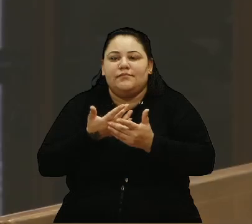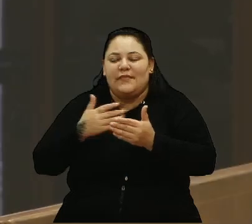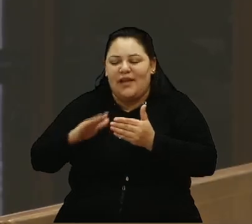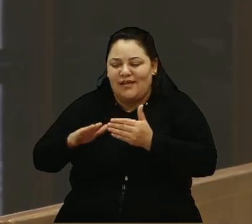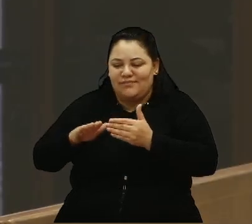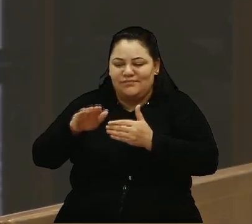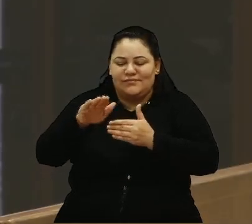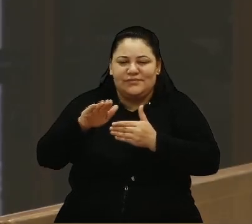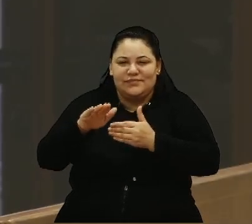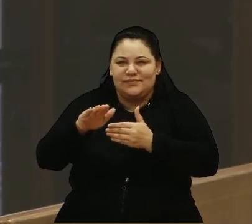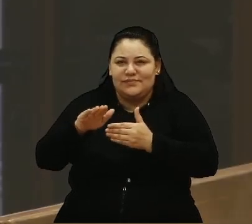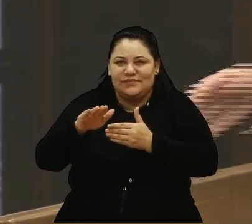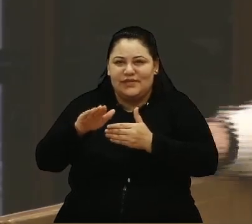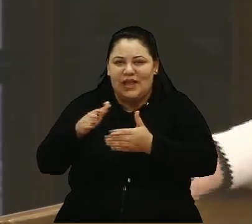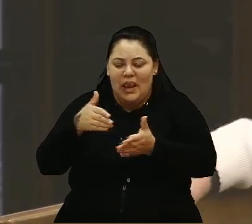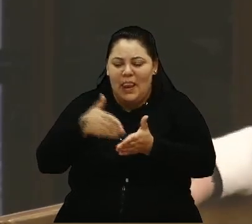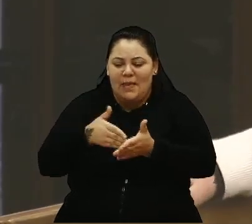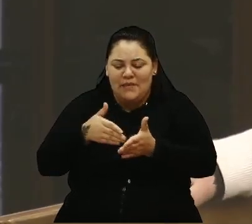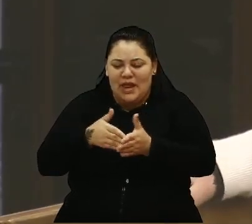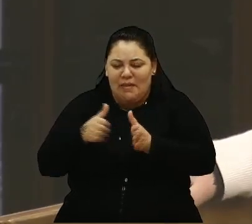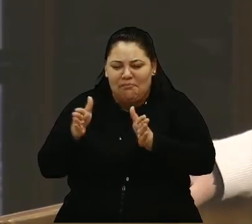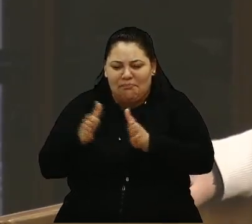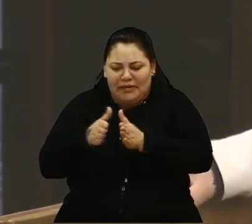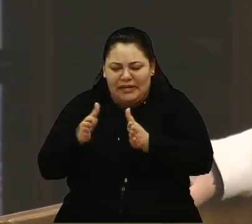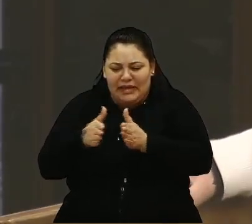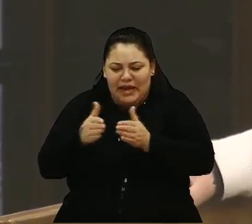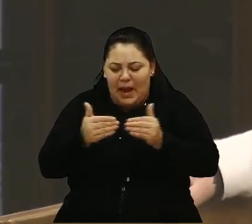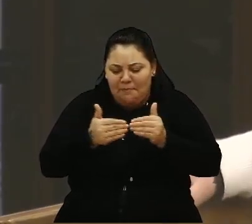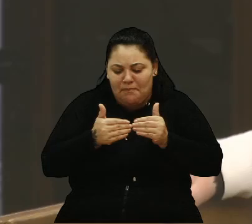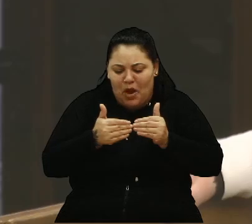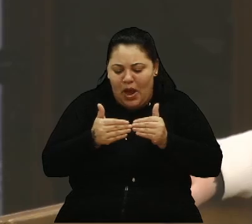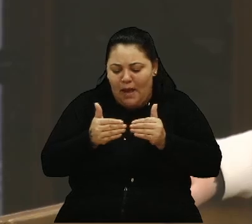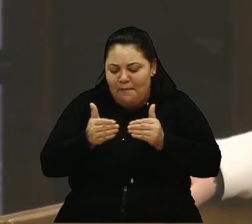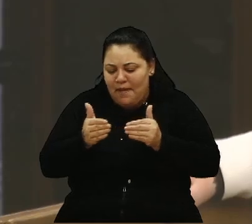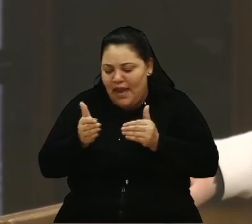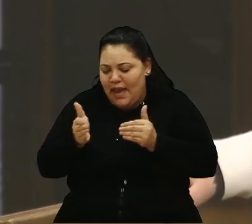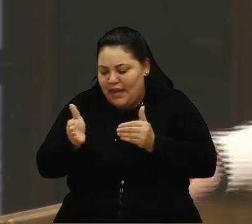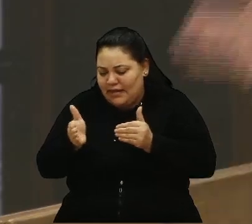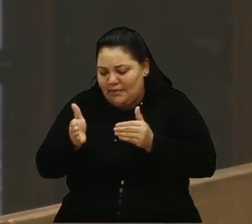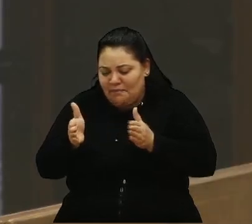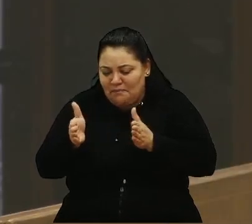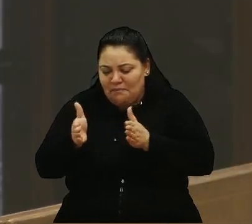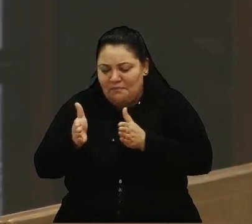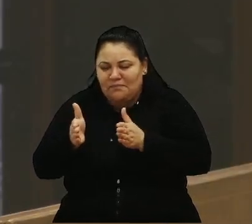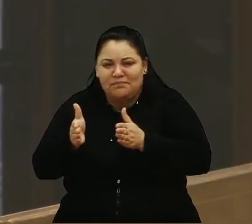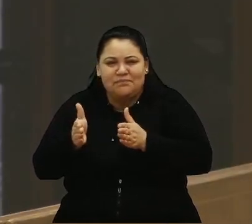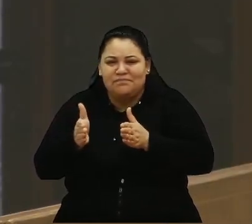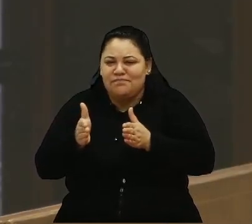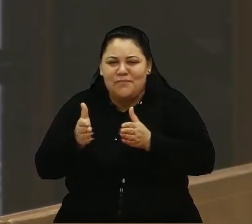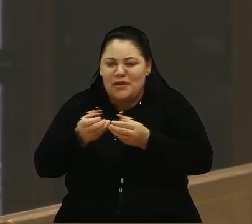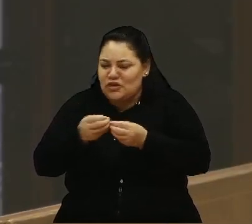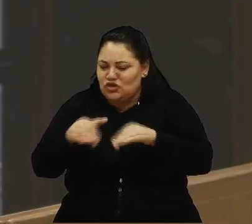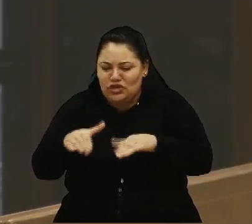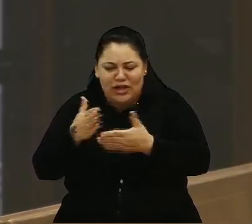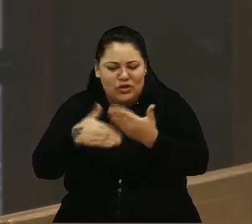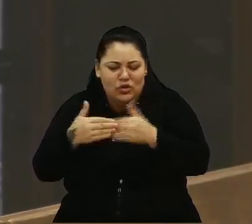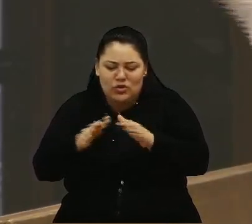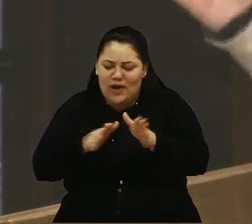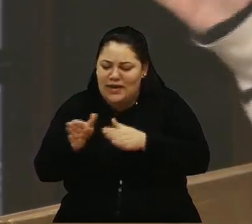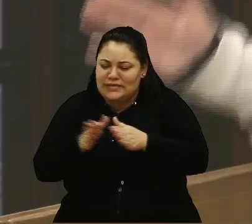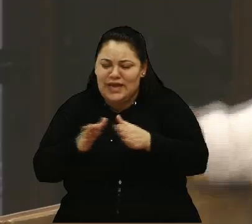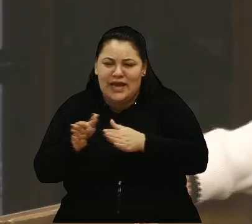reduzida devido à porta. A porta aberta pega um quadradinho inteiro da rampa, sobrando dois